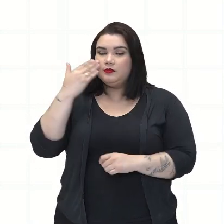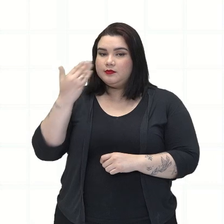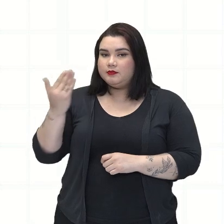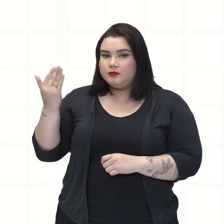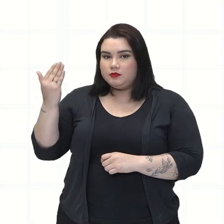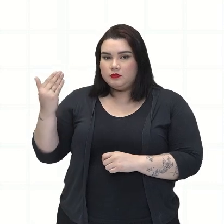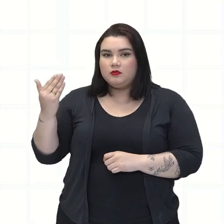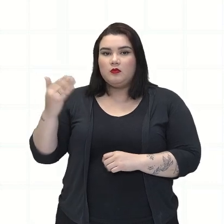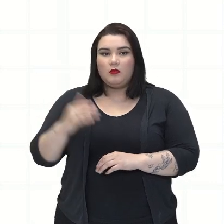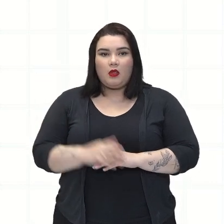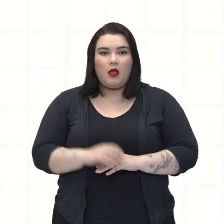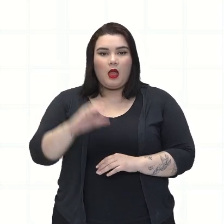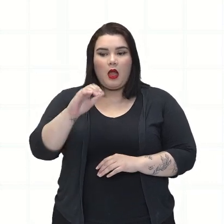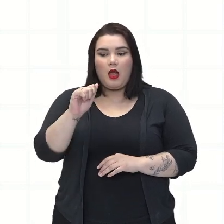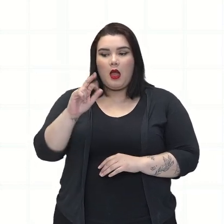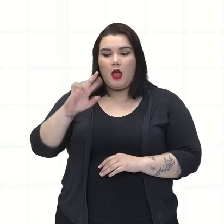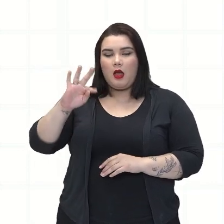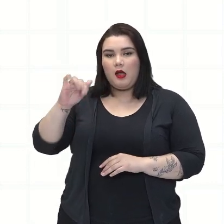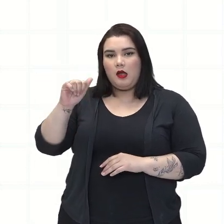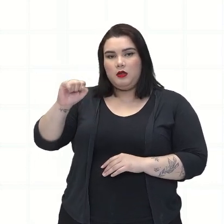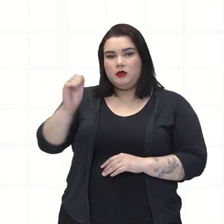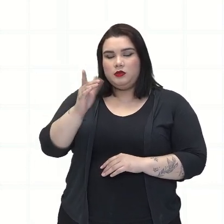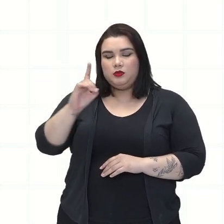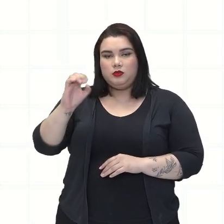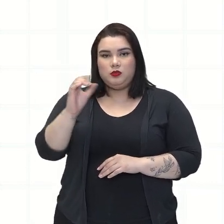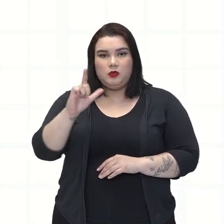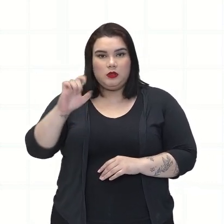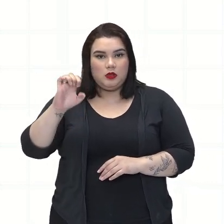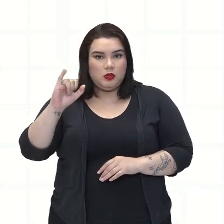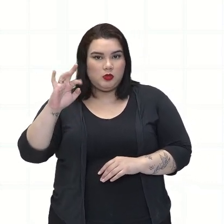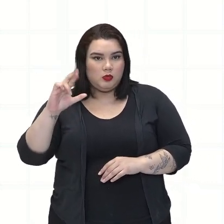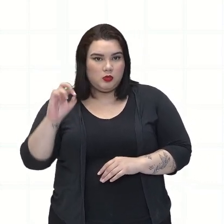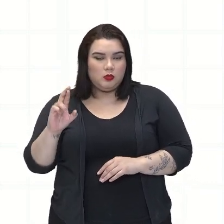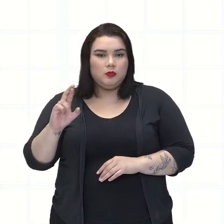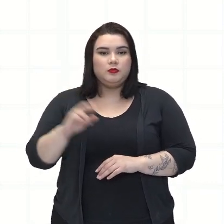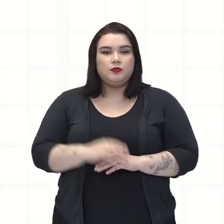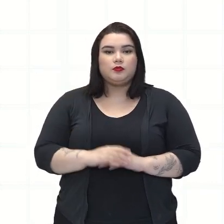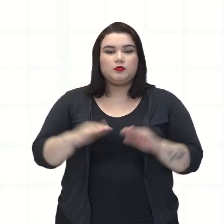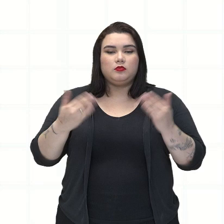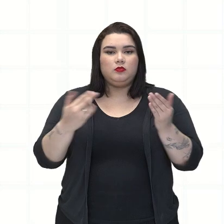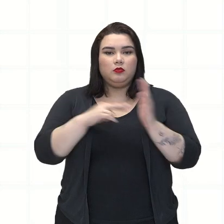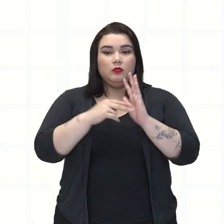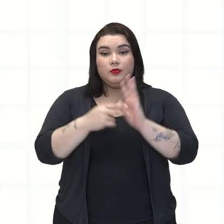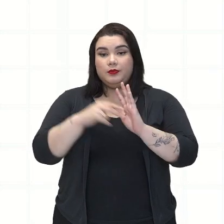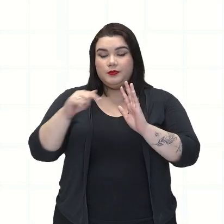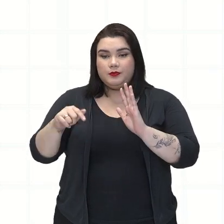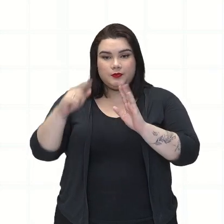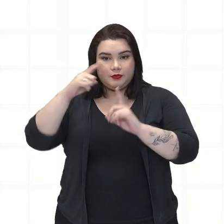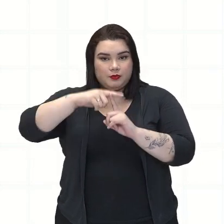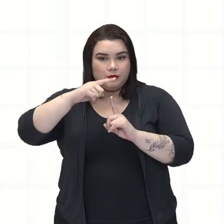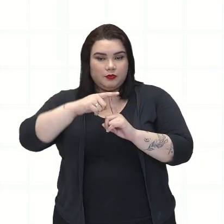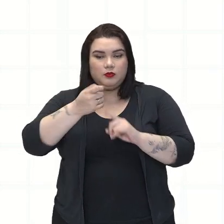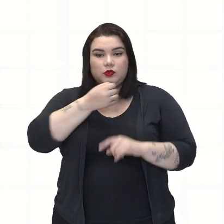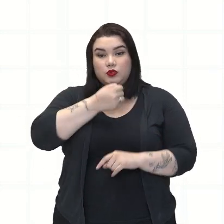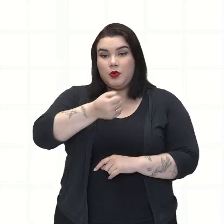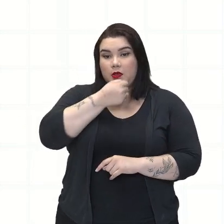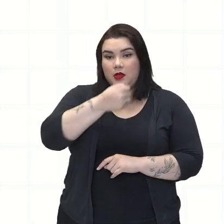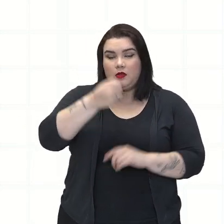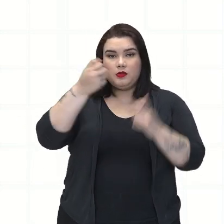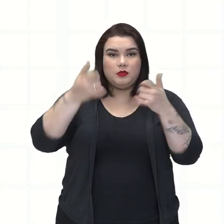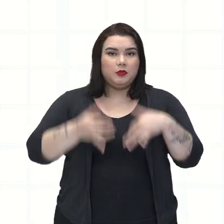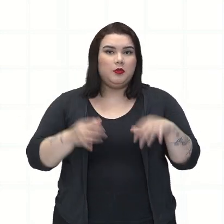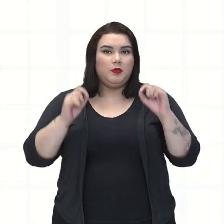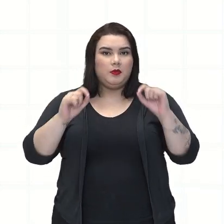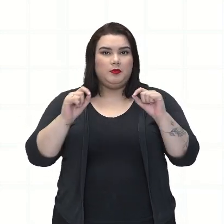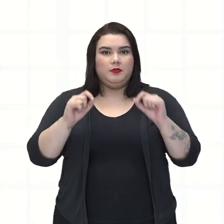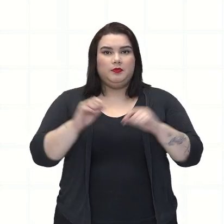As cartas do leitor. Então, nessa seção do gênero jornalístico, no jornal, por exemplo,